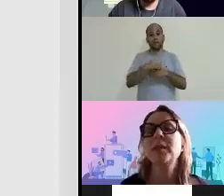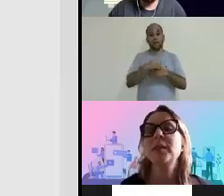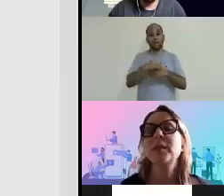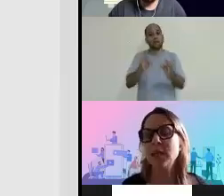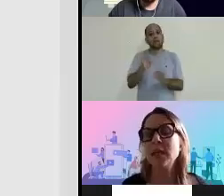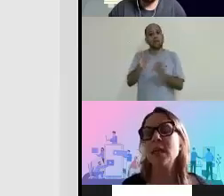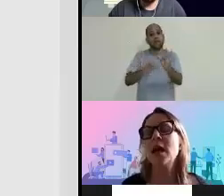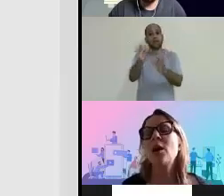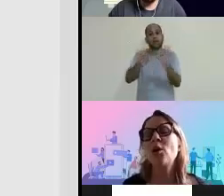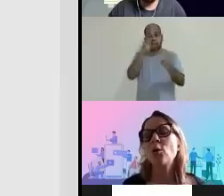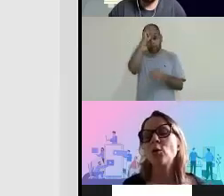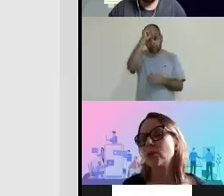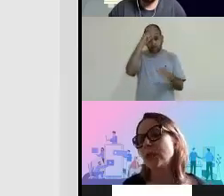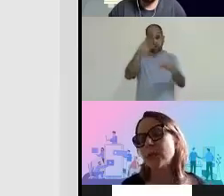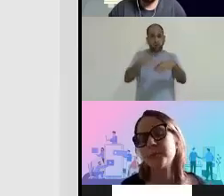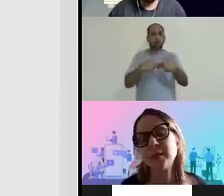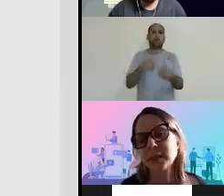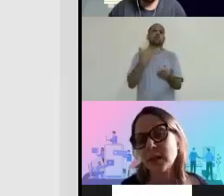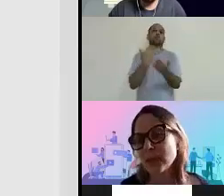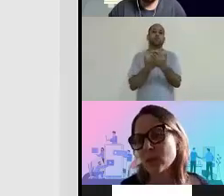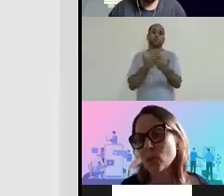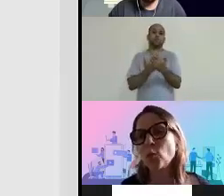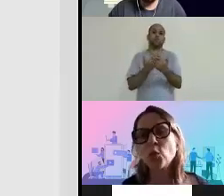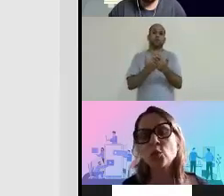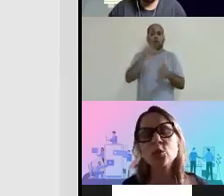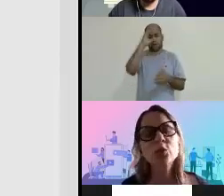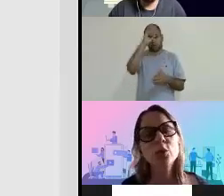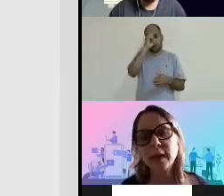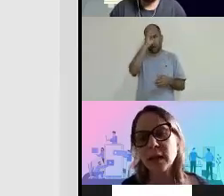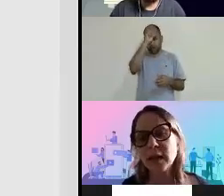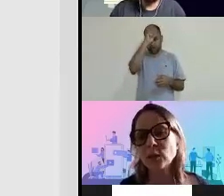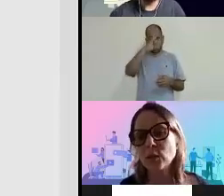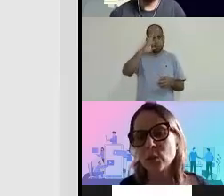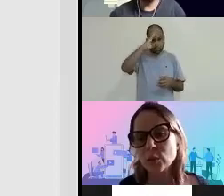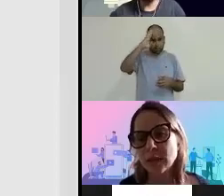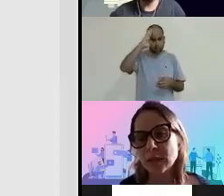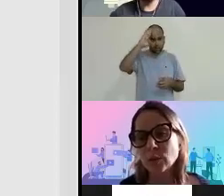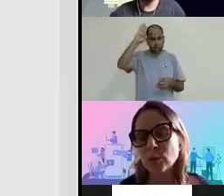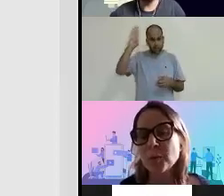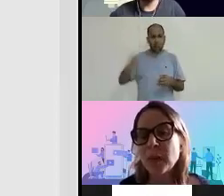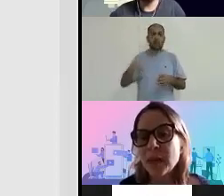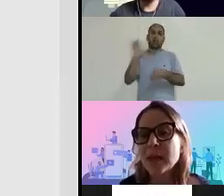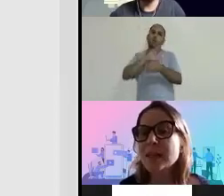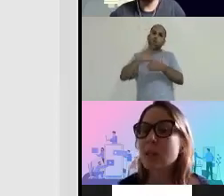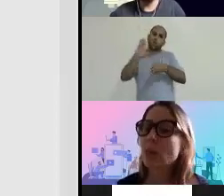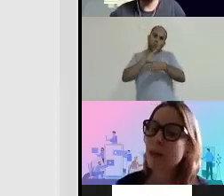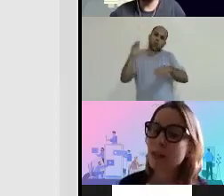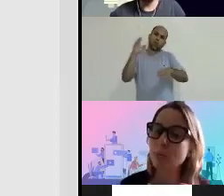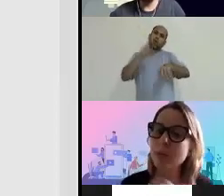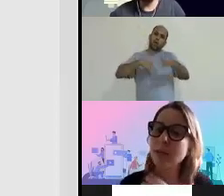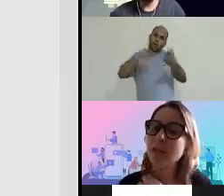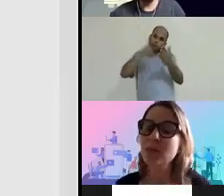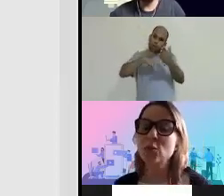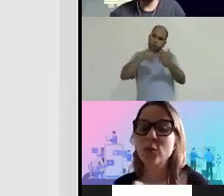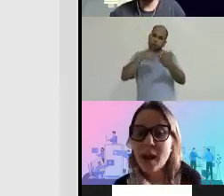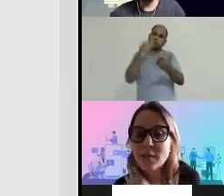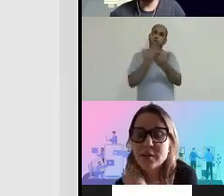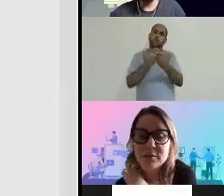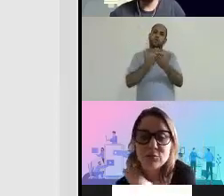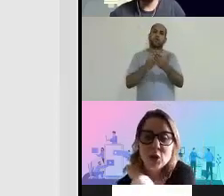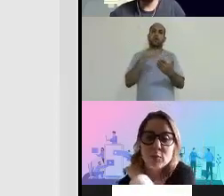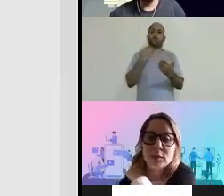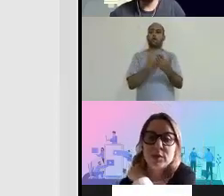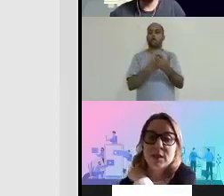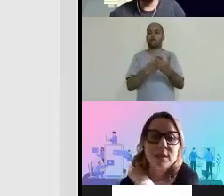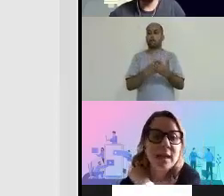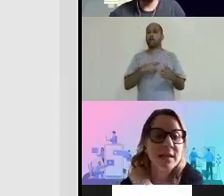gente aprende na academia ou que a gente aprende através de cursos ou lendo, estudando, e eles são facilmente